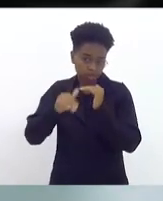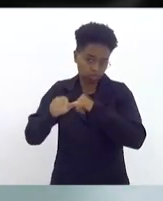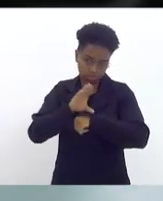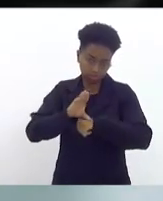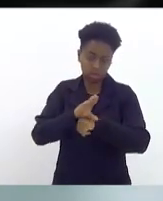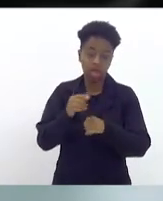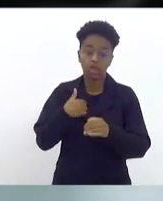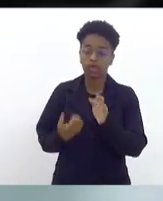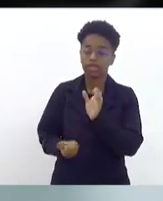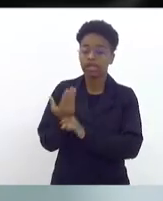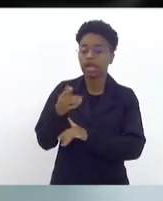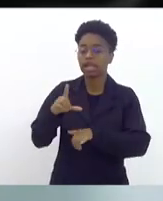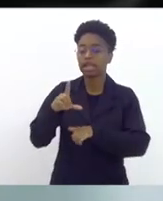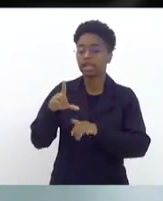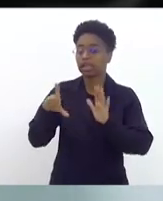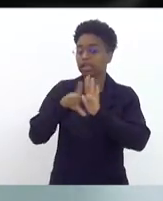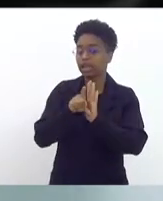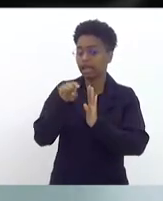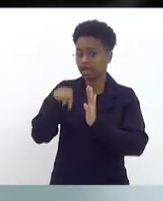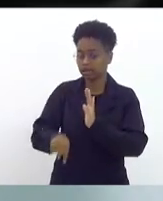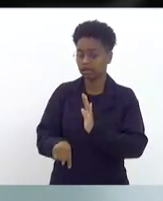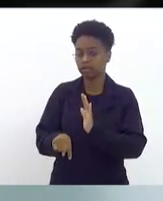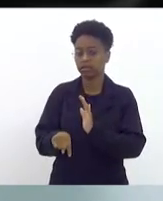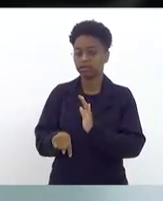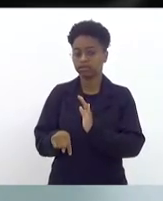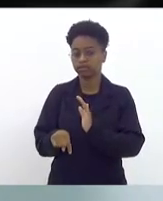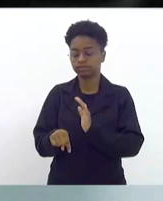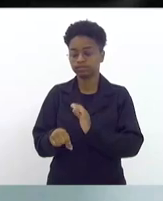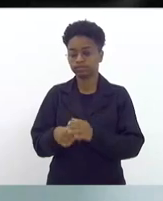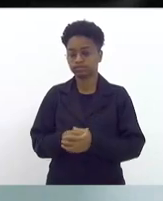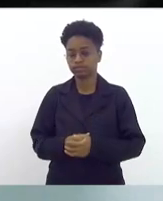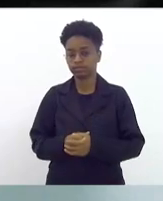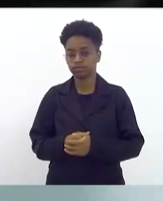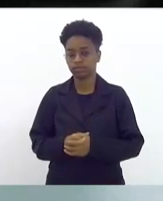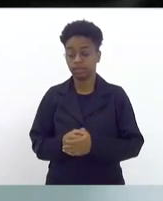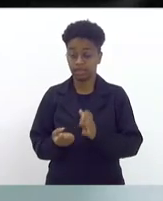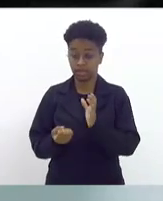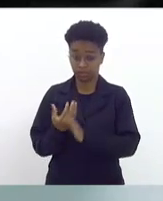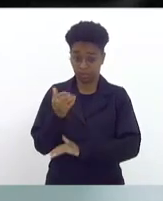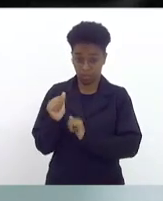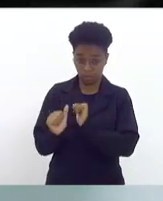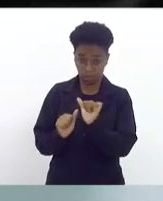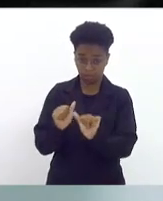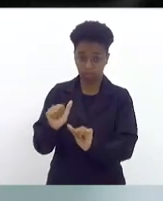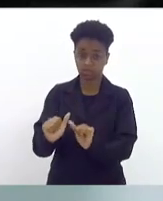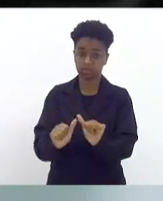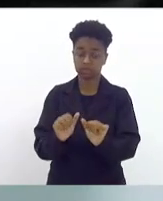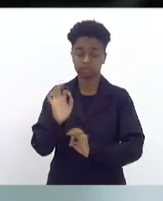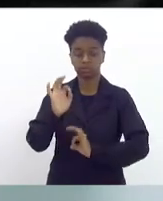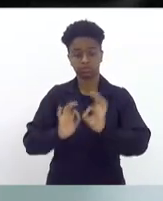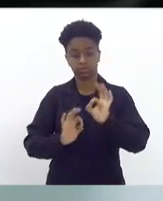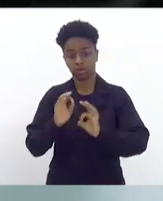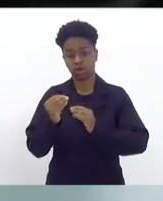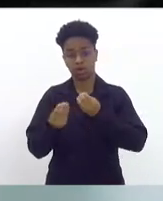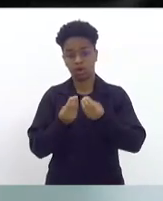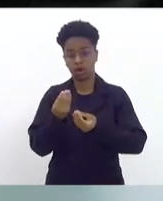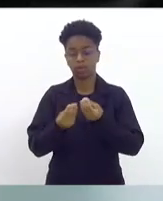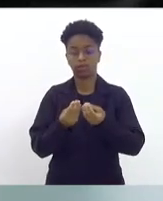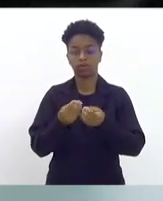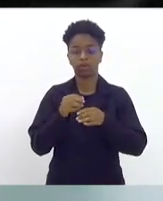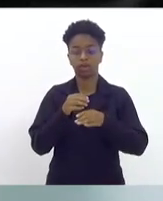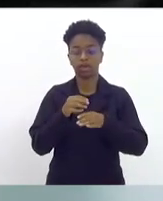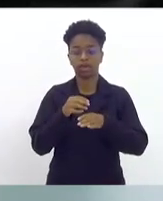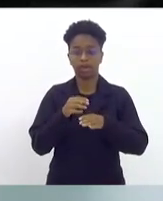nessa casa é que estabeleceu uma mudança na organização do transporte aquaviário